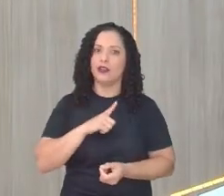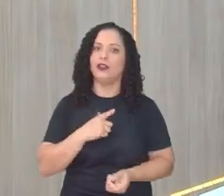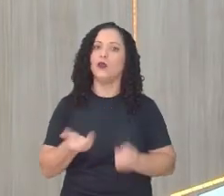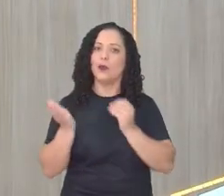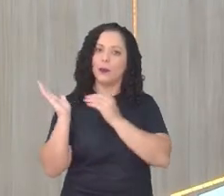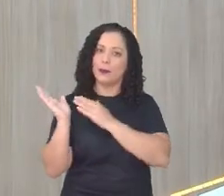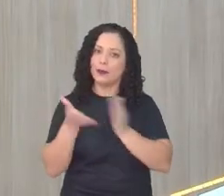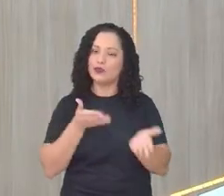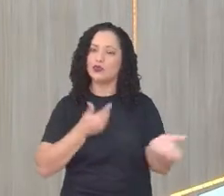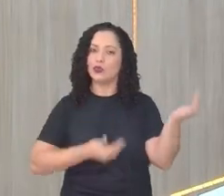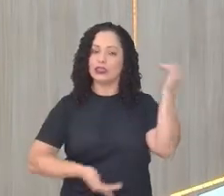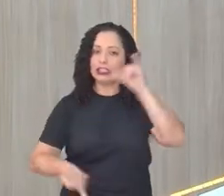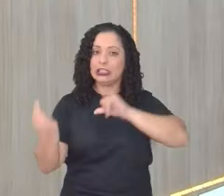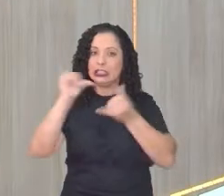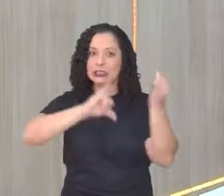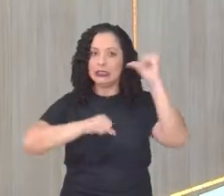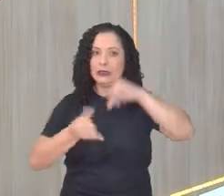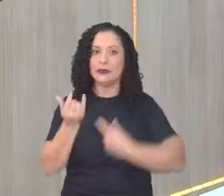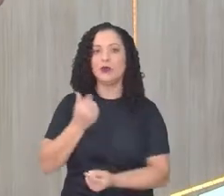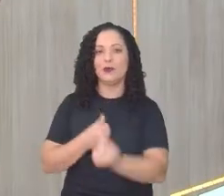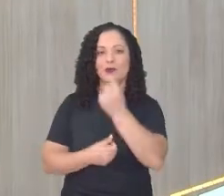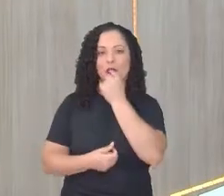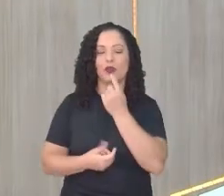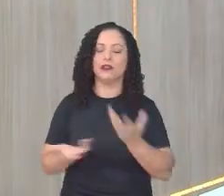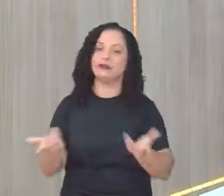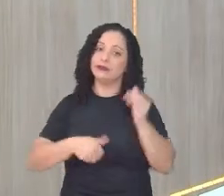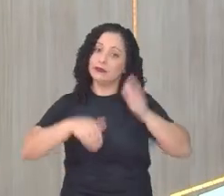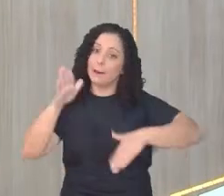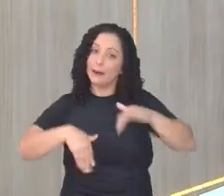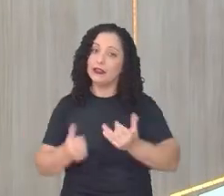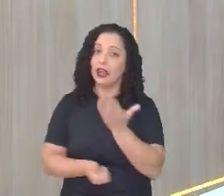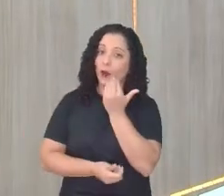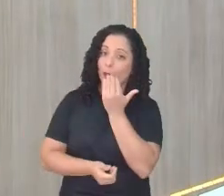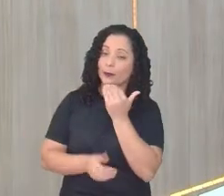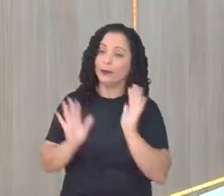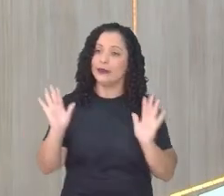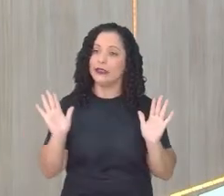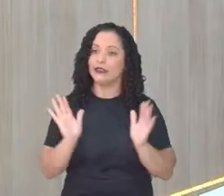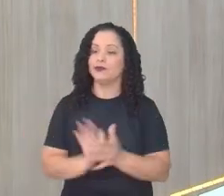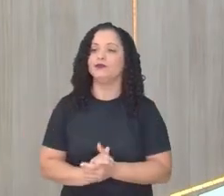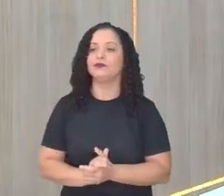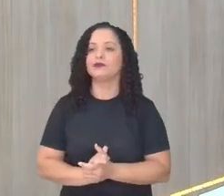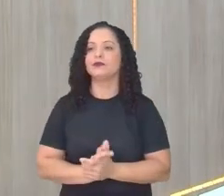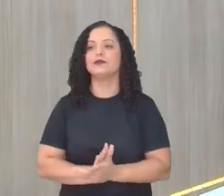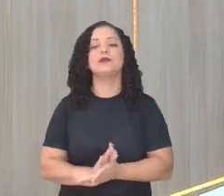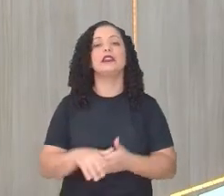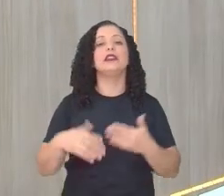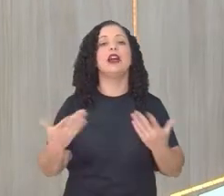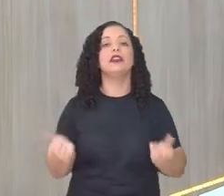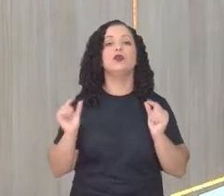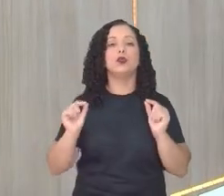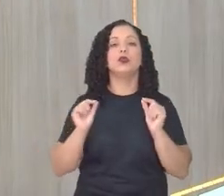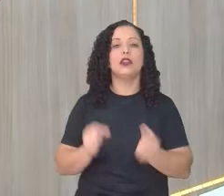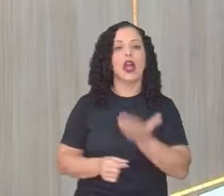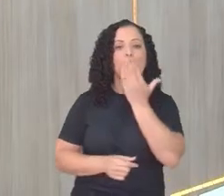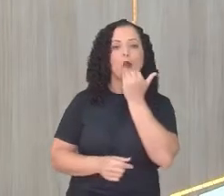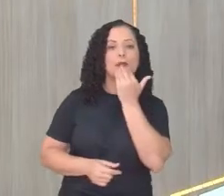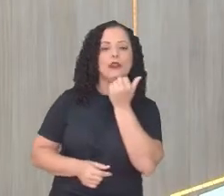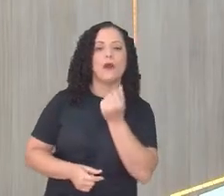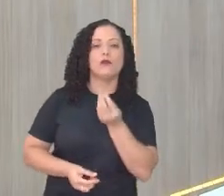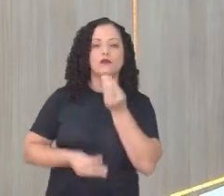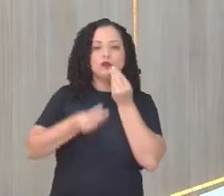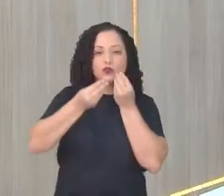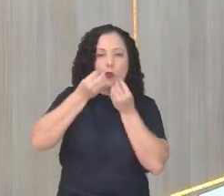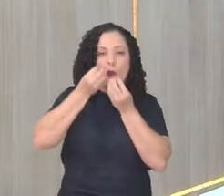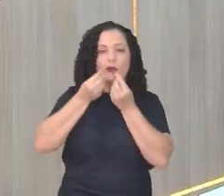aí na boca. Mas vai depender do tipo de alimento. E aí mais um processo físico, porque esse alimento vai ter que descer, passar por